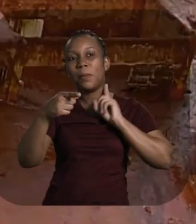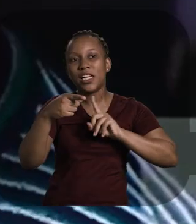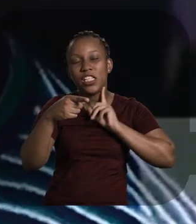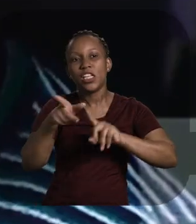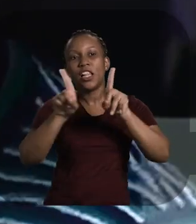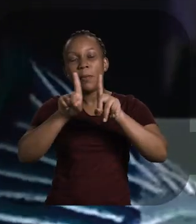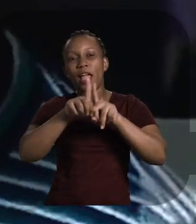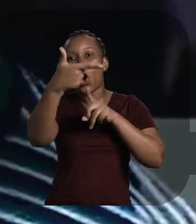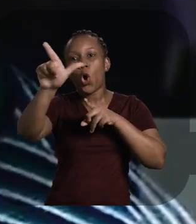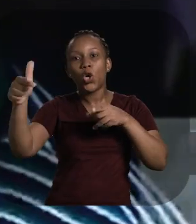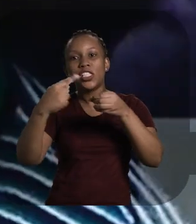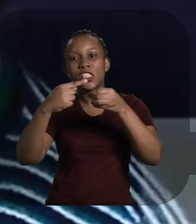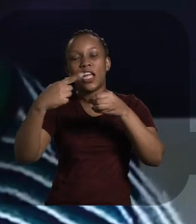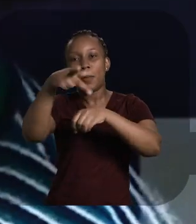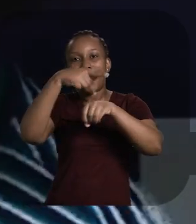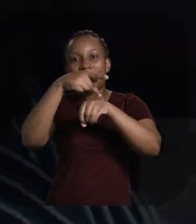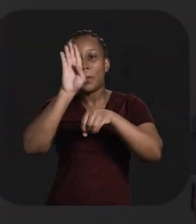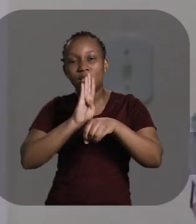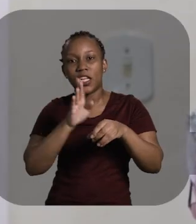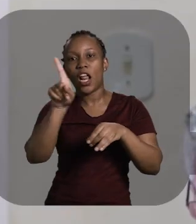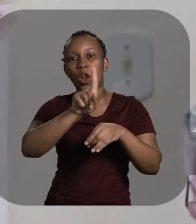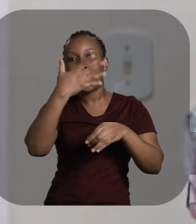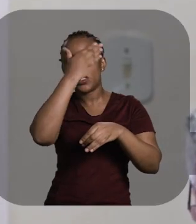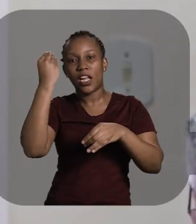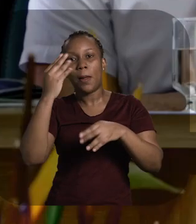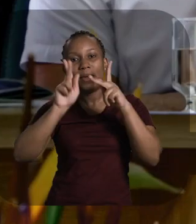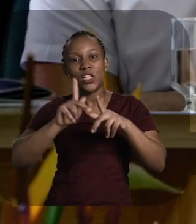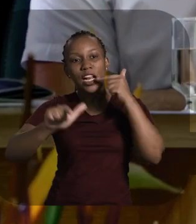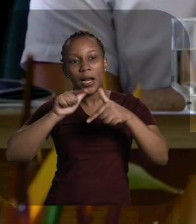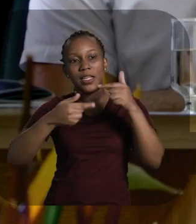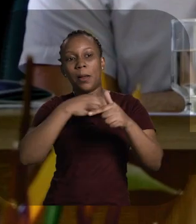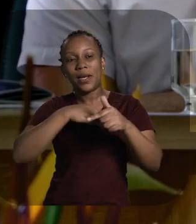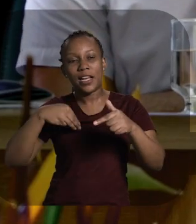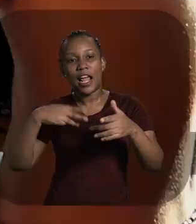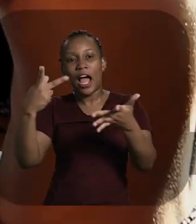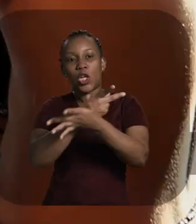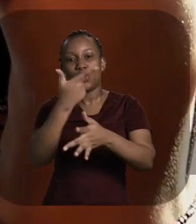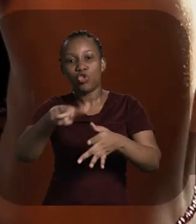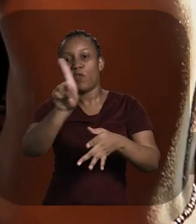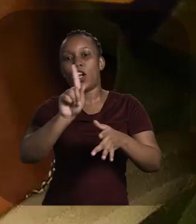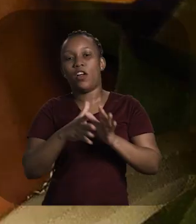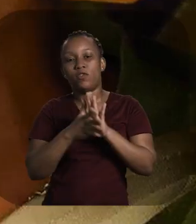de Minas Gerais e também em outras cidades do nosso país. Não se esqueça de quem trabalha para que Mariana não se